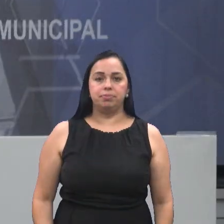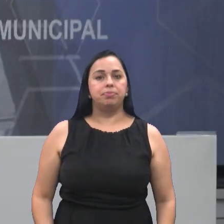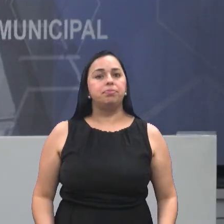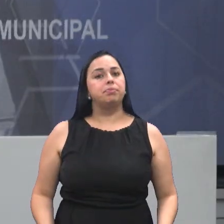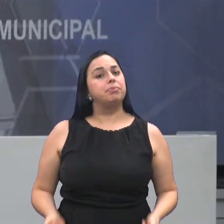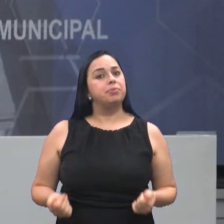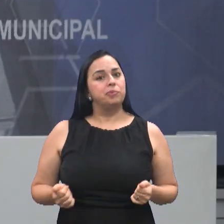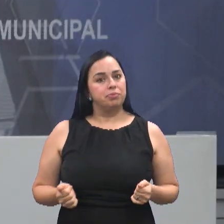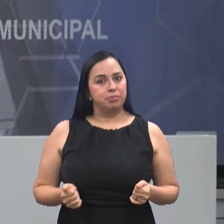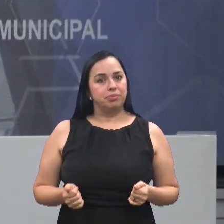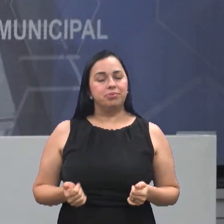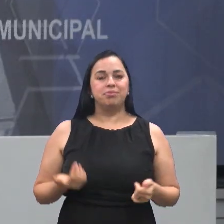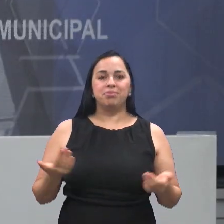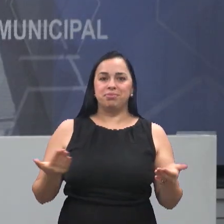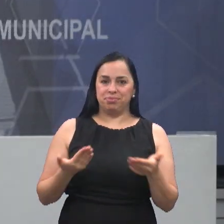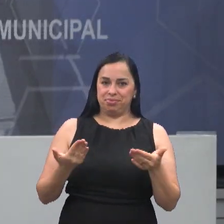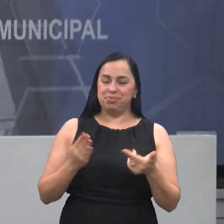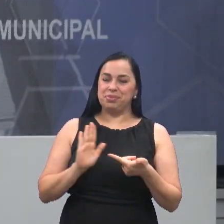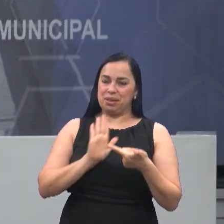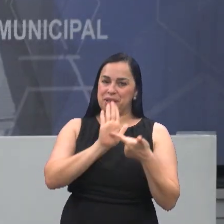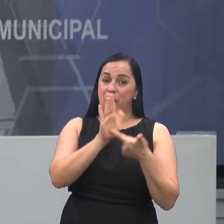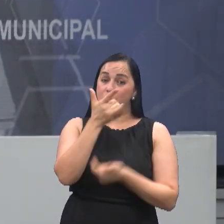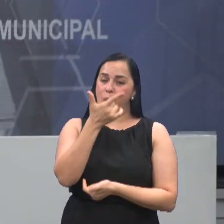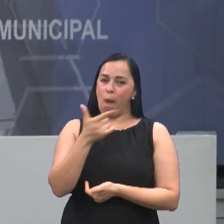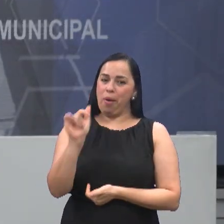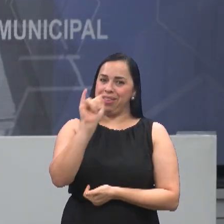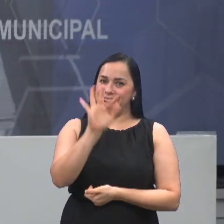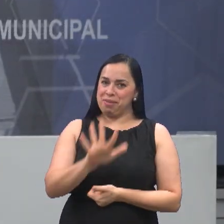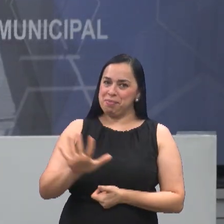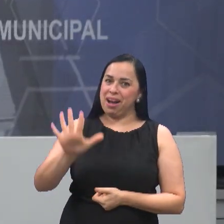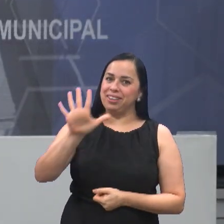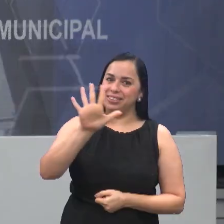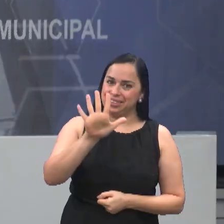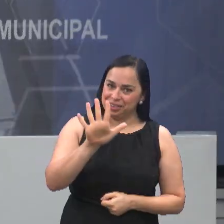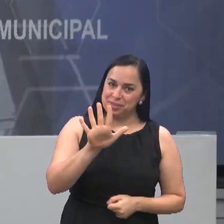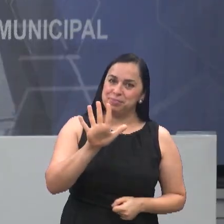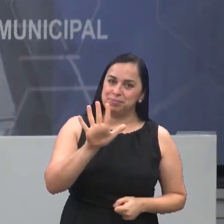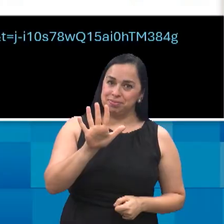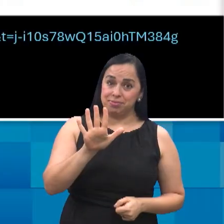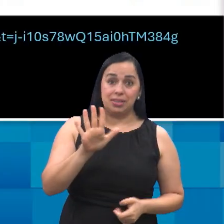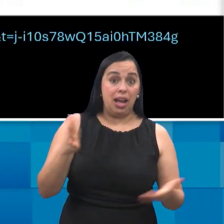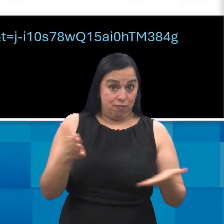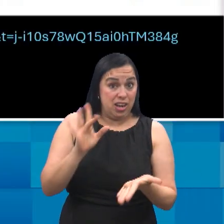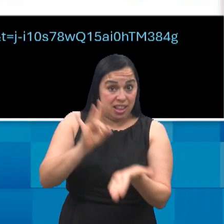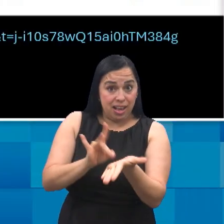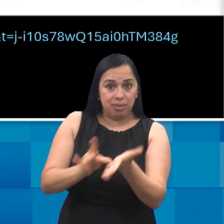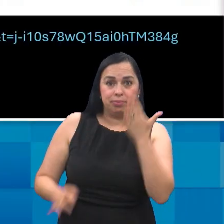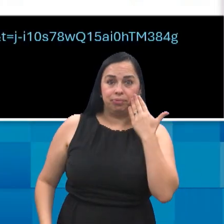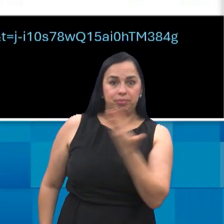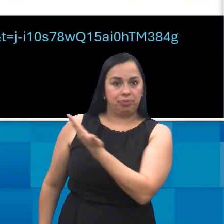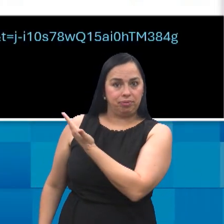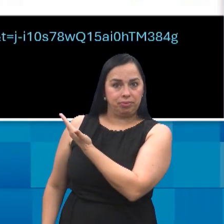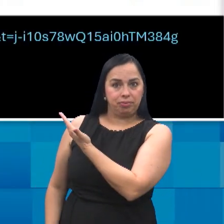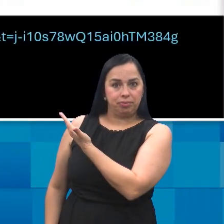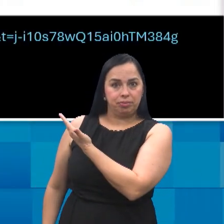Agora, eu vou passar para a próxima imagem. Agora, essa imagem, ela é verdadeira.